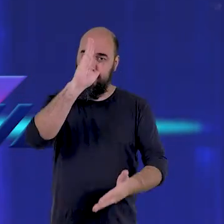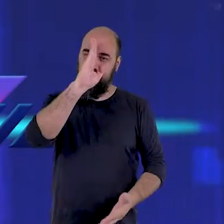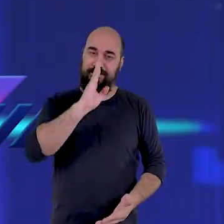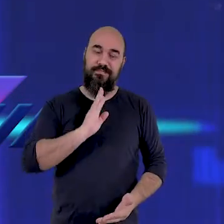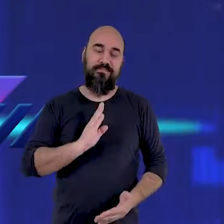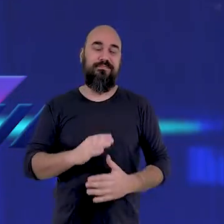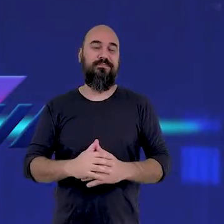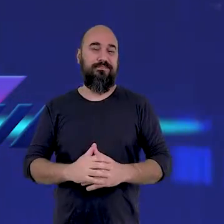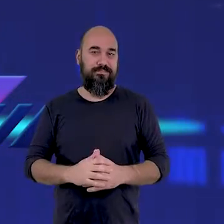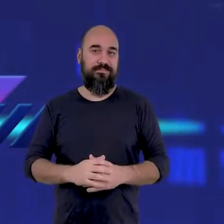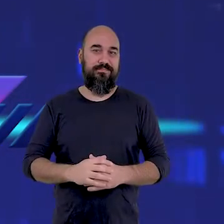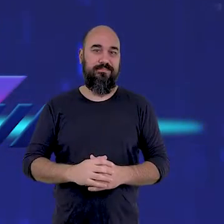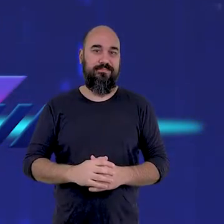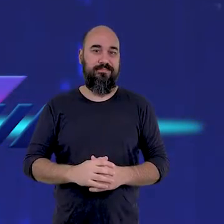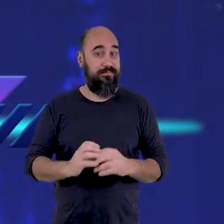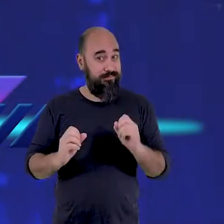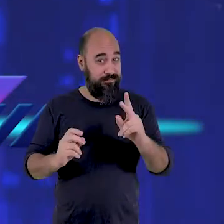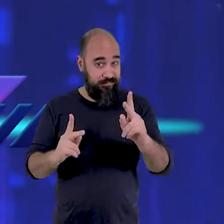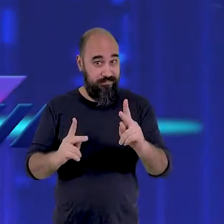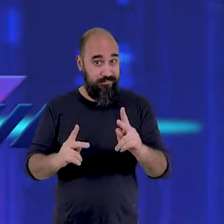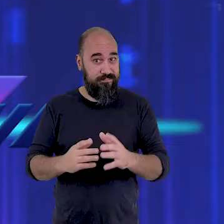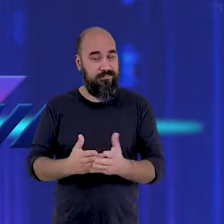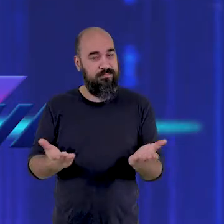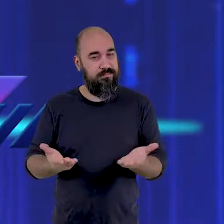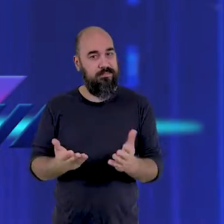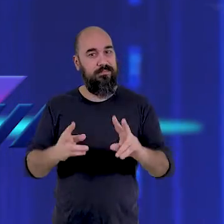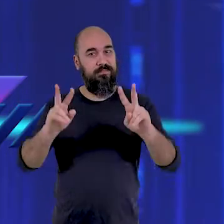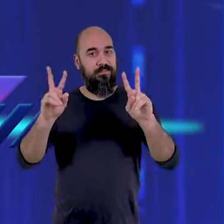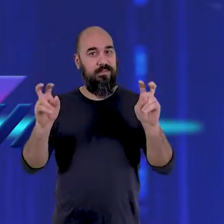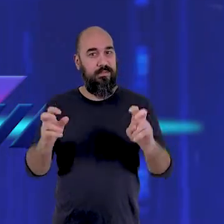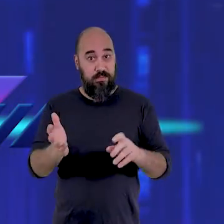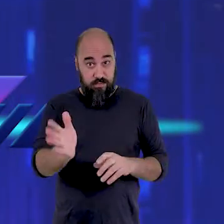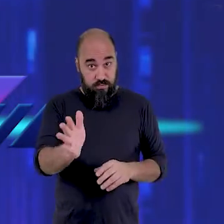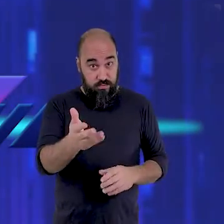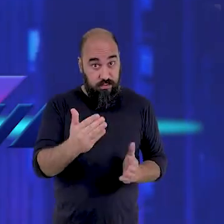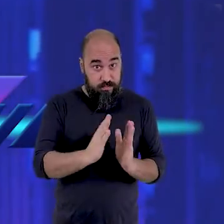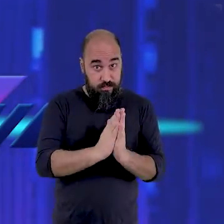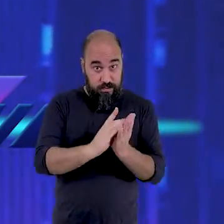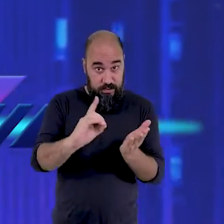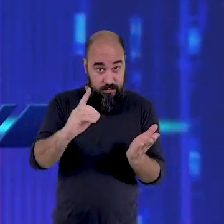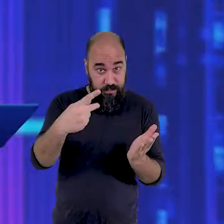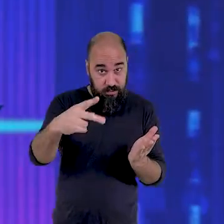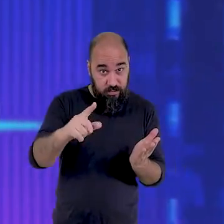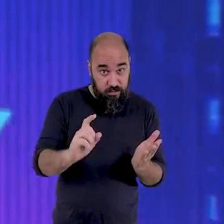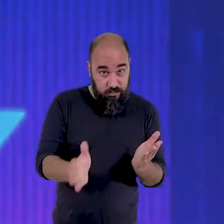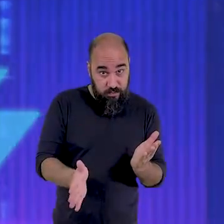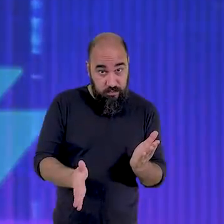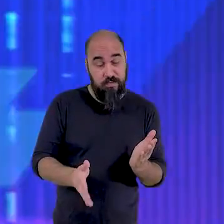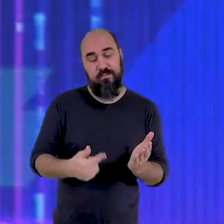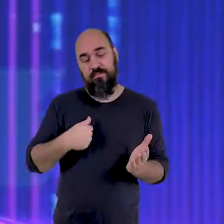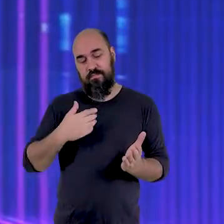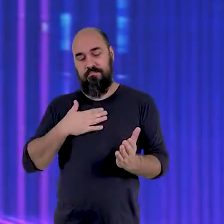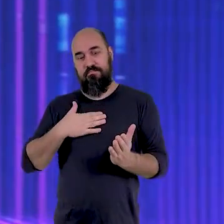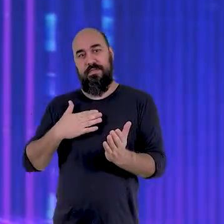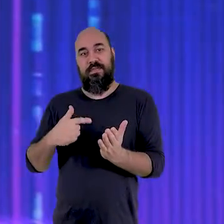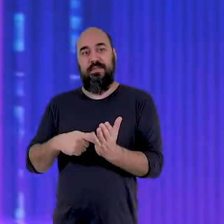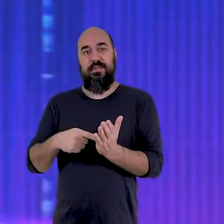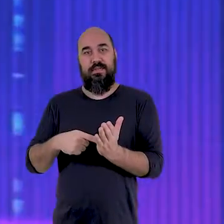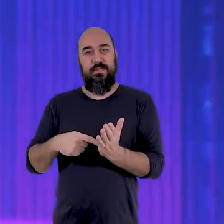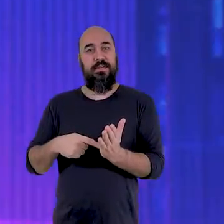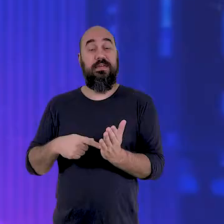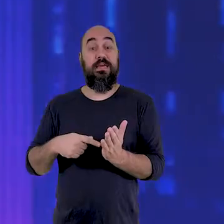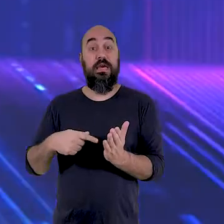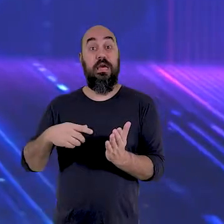gratuitamente aí na sua casa, tá bom? Vamos ao tema de hoje? Tá com a Bíblia aí já? Eu tenho a minha Bíblia aqui nas mãos, porque você